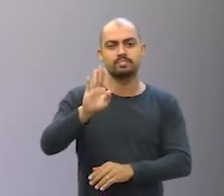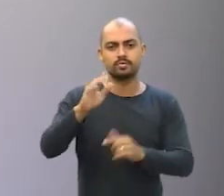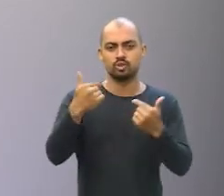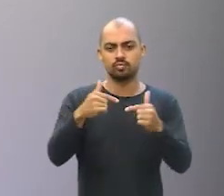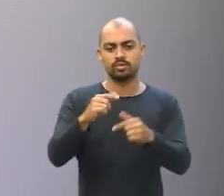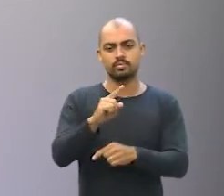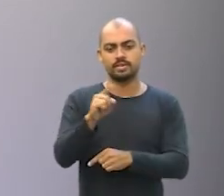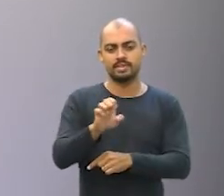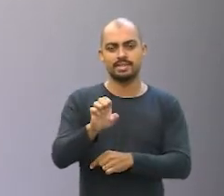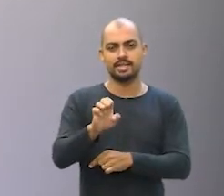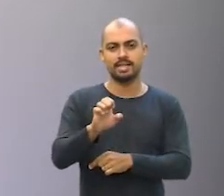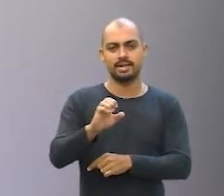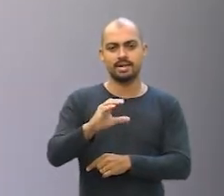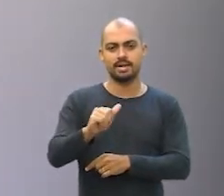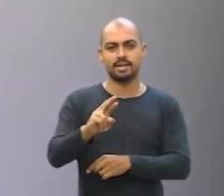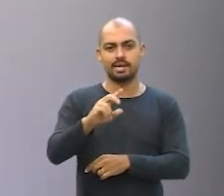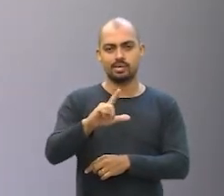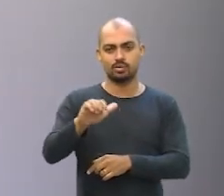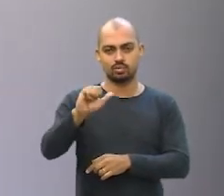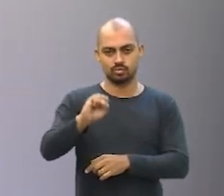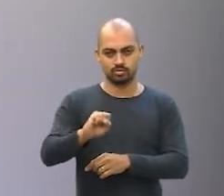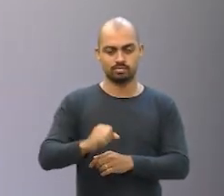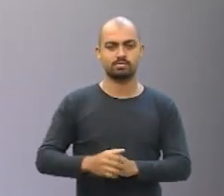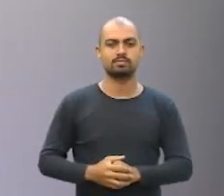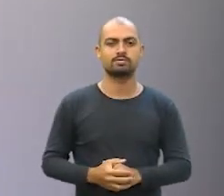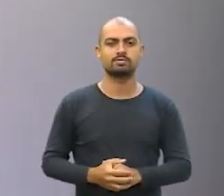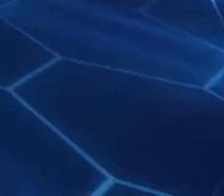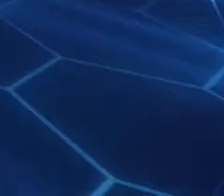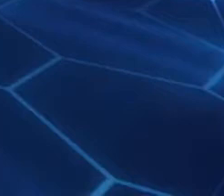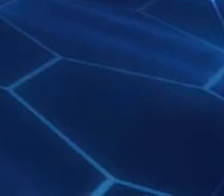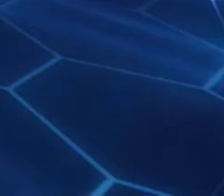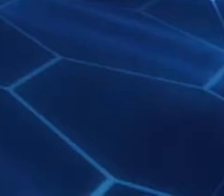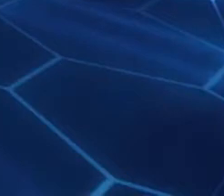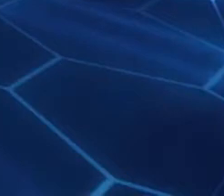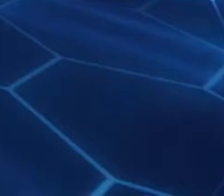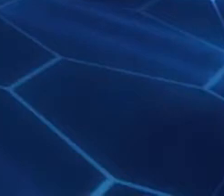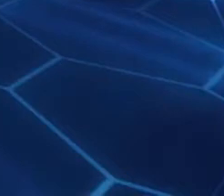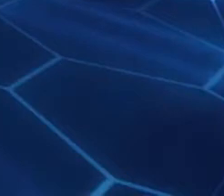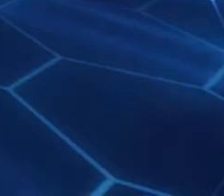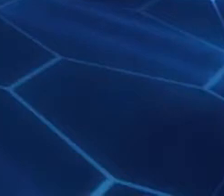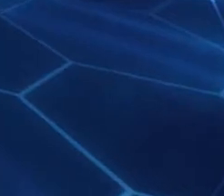voto para o Zé Carlos 40678.